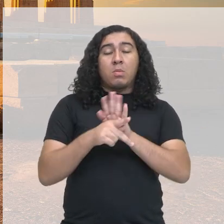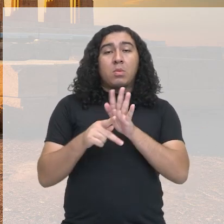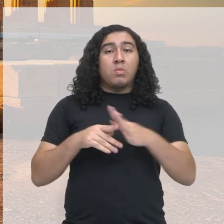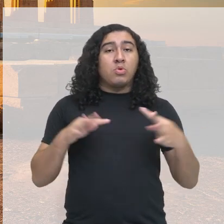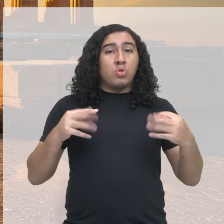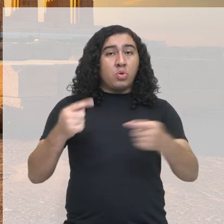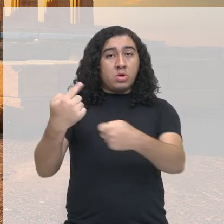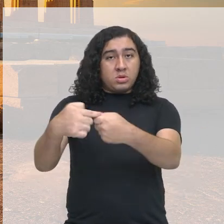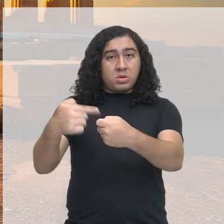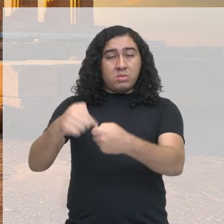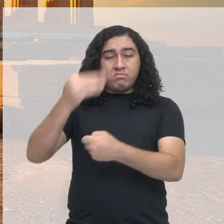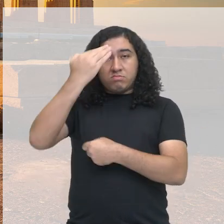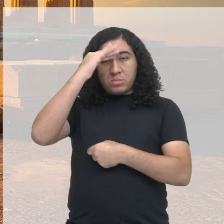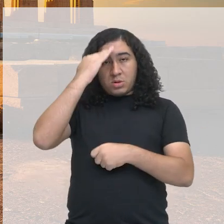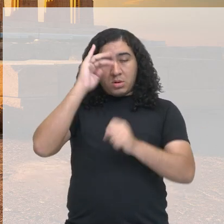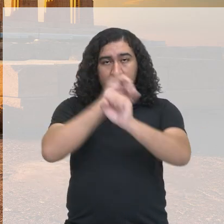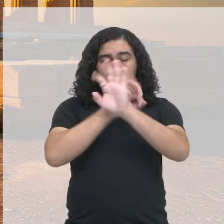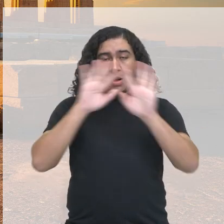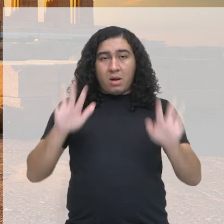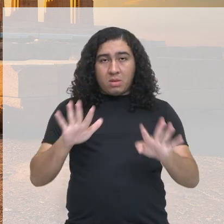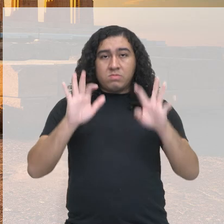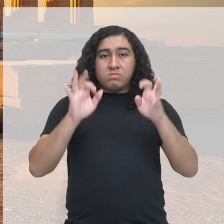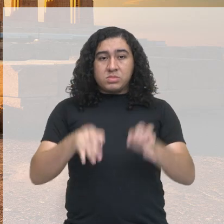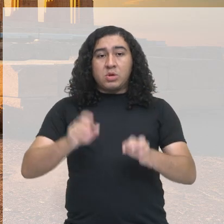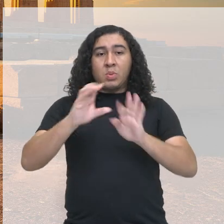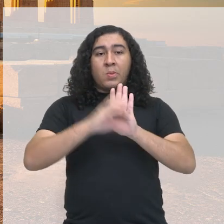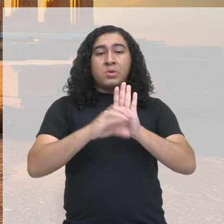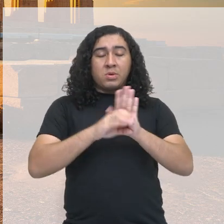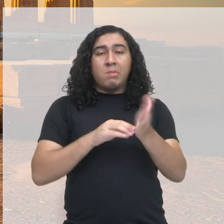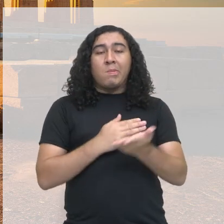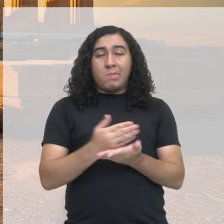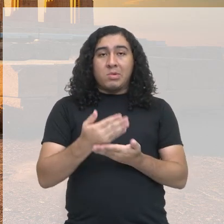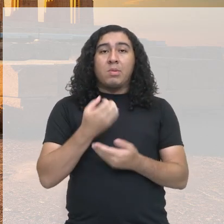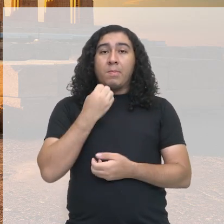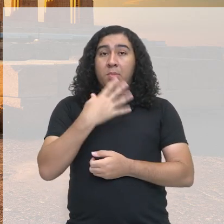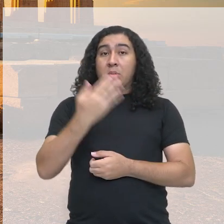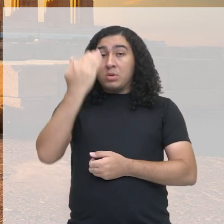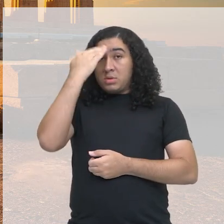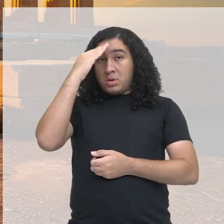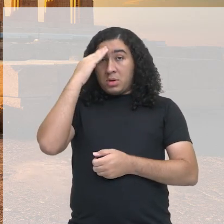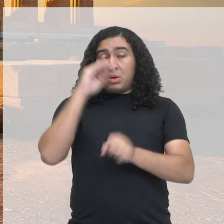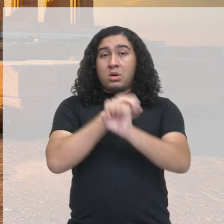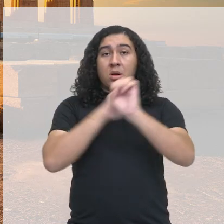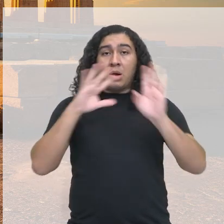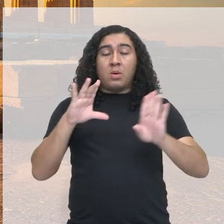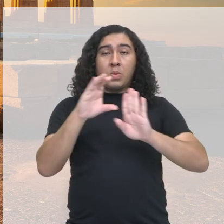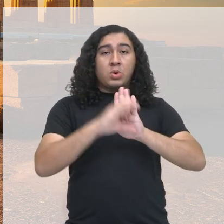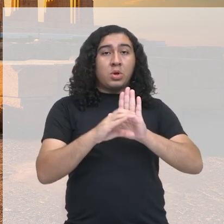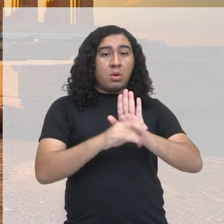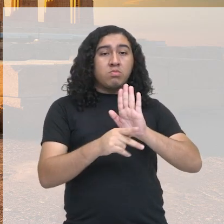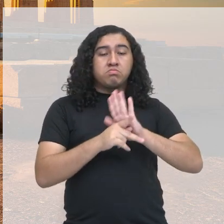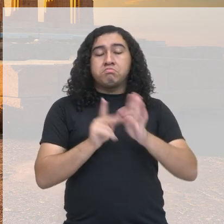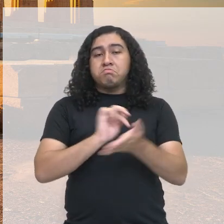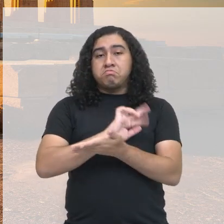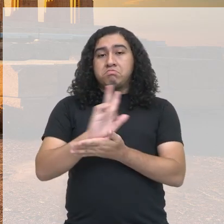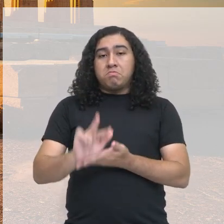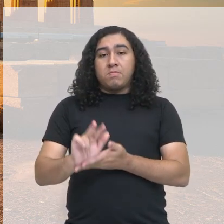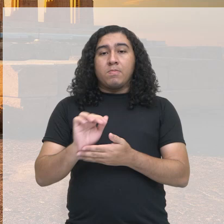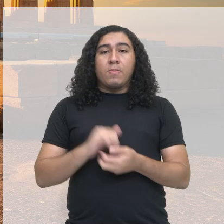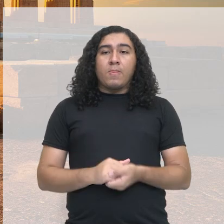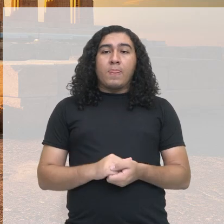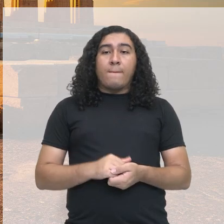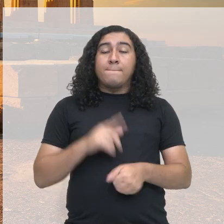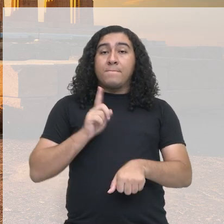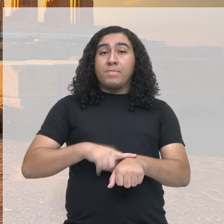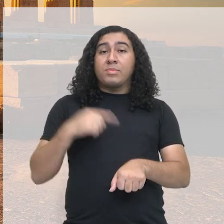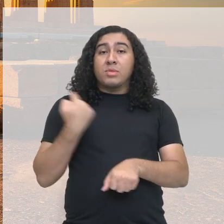cidade. Entenderam bem esse conceito inicial? É bom a gente entender os conceitos das coisas, né? A partir do momento que a